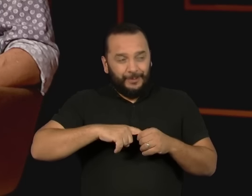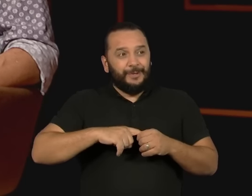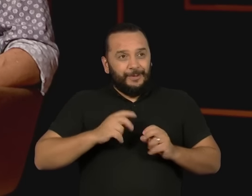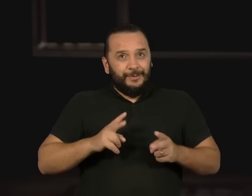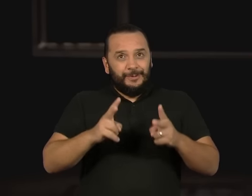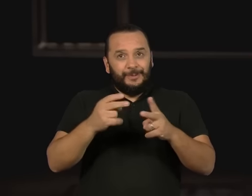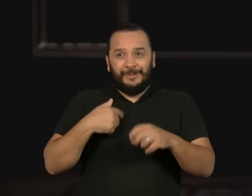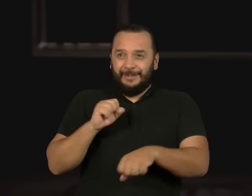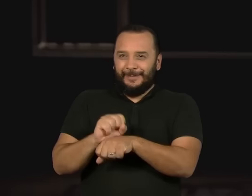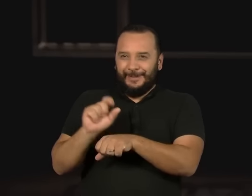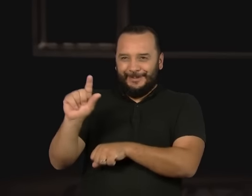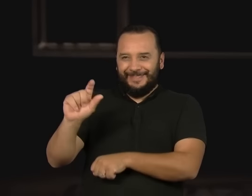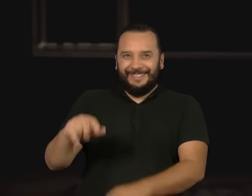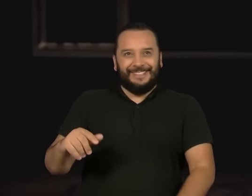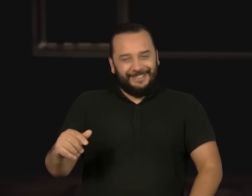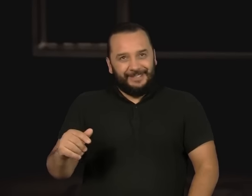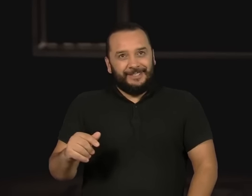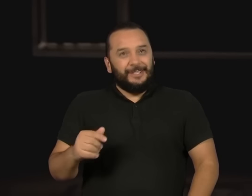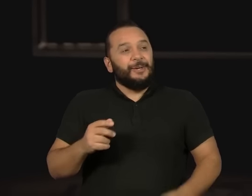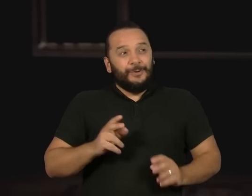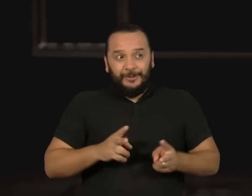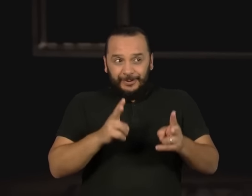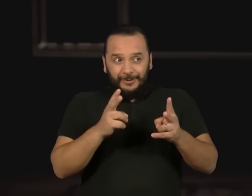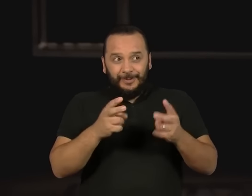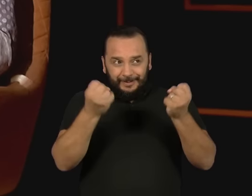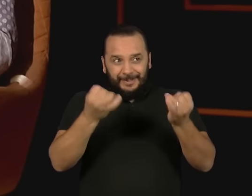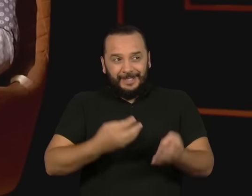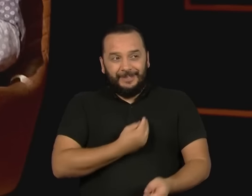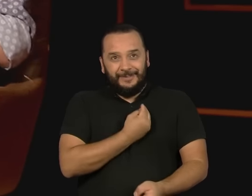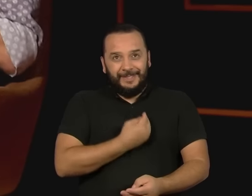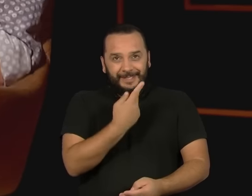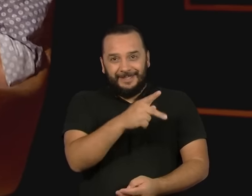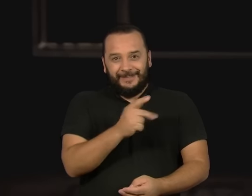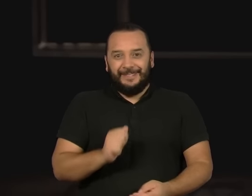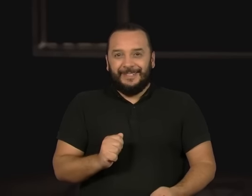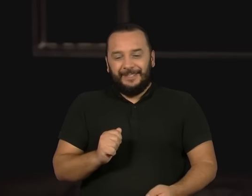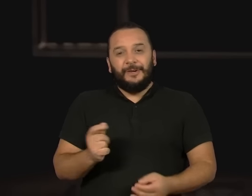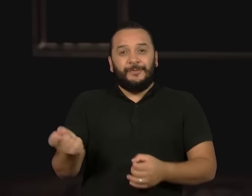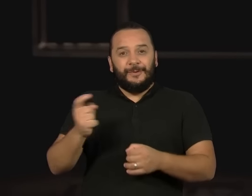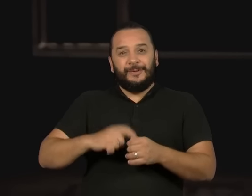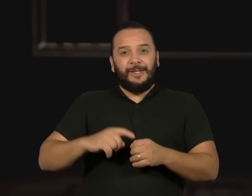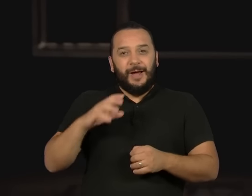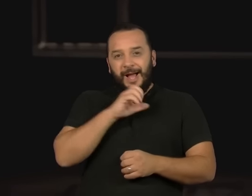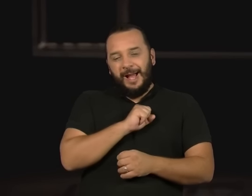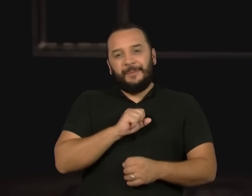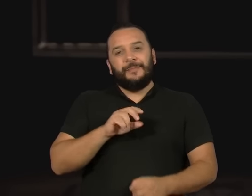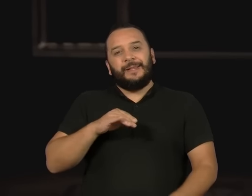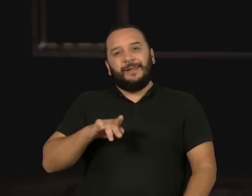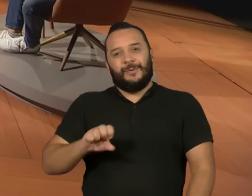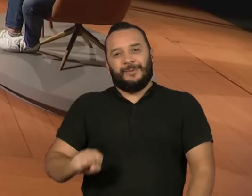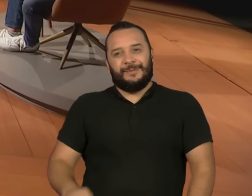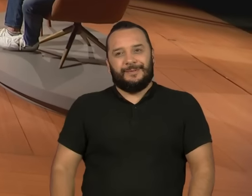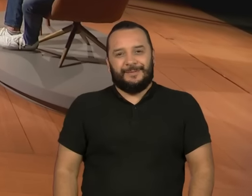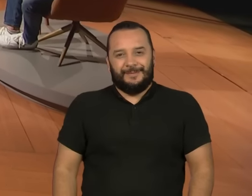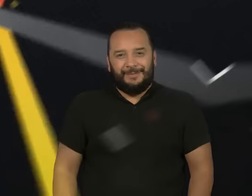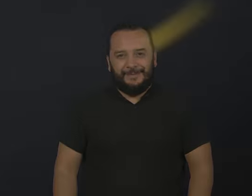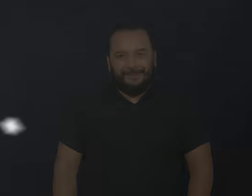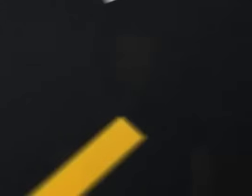sai daí. E aí a gente fala mais sobre a sua carreira, então. Voltamos já com o Matheus Solano.